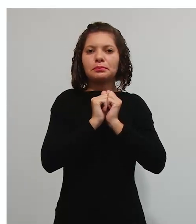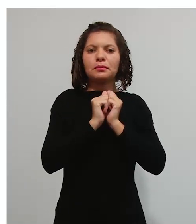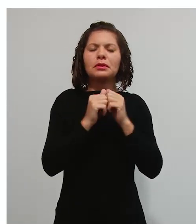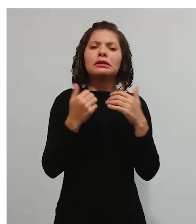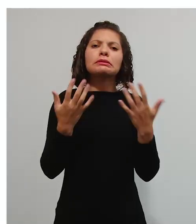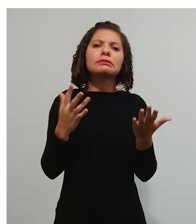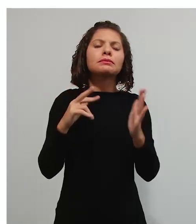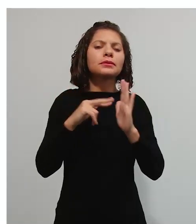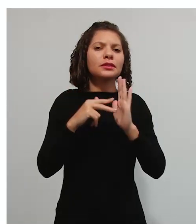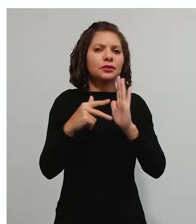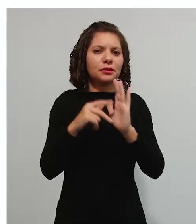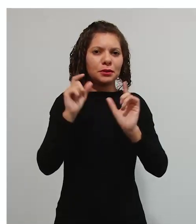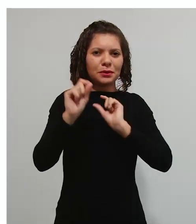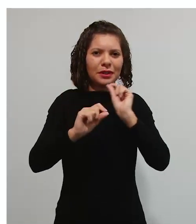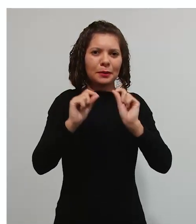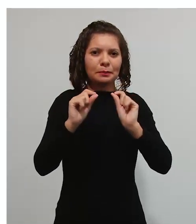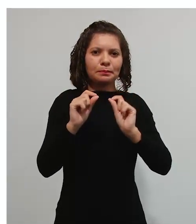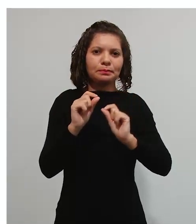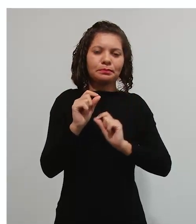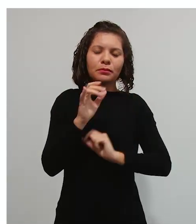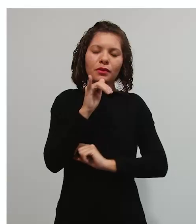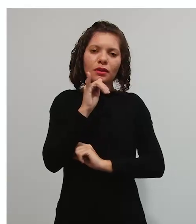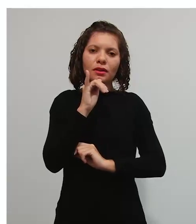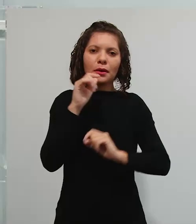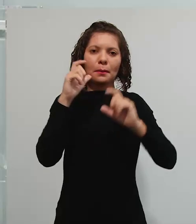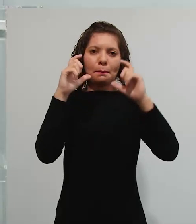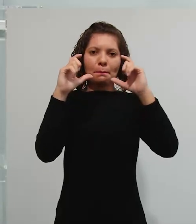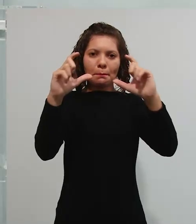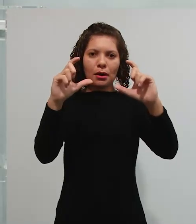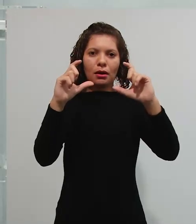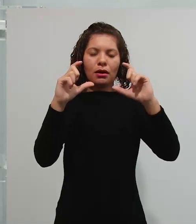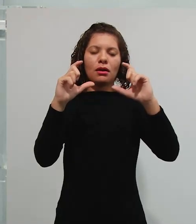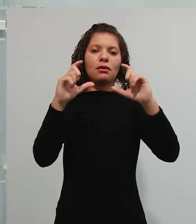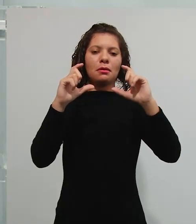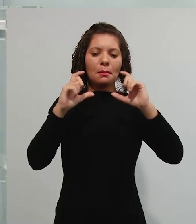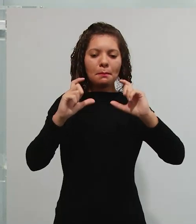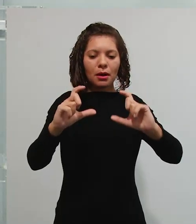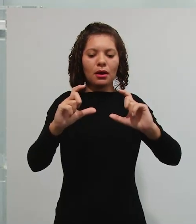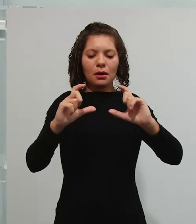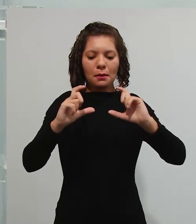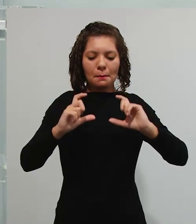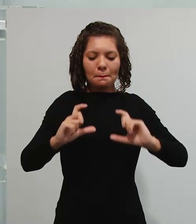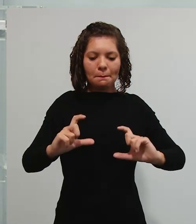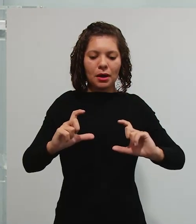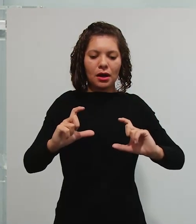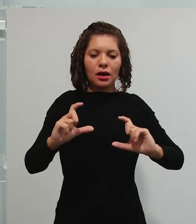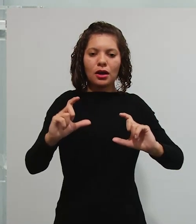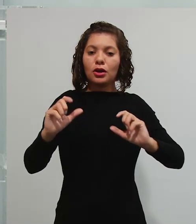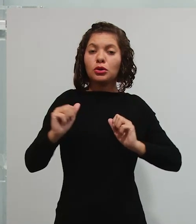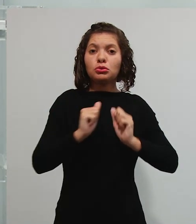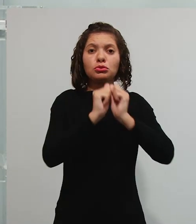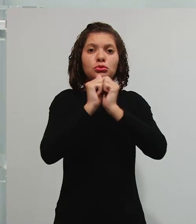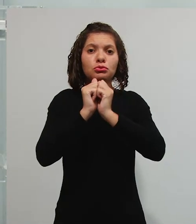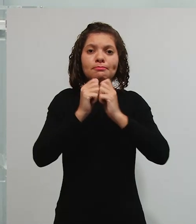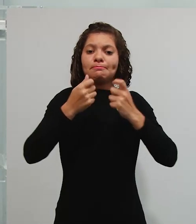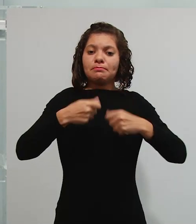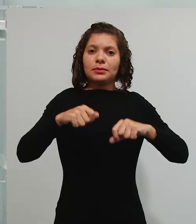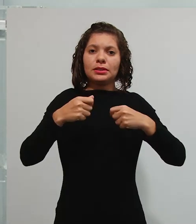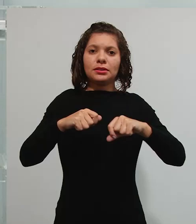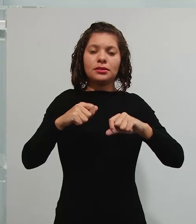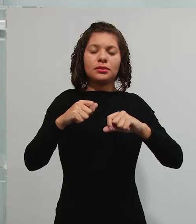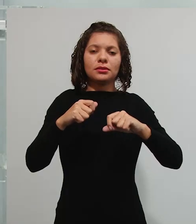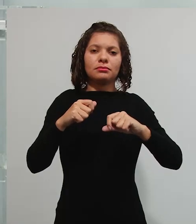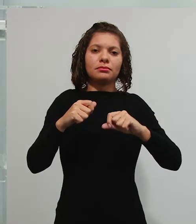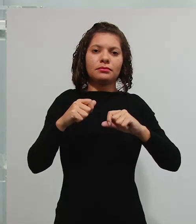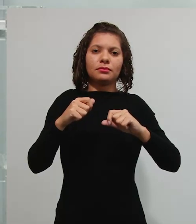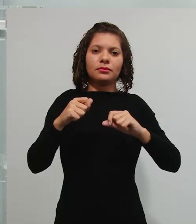outras. Isso significa dizer que um período depende do outro período para fazer sentido, que um parágrafo depende de um outro